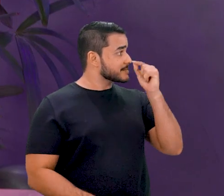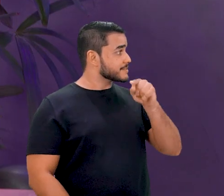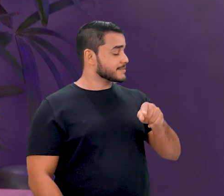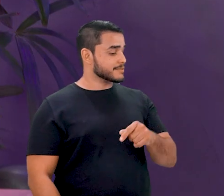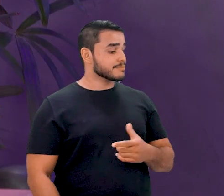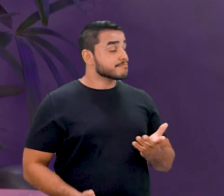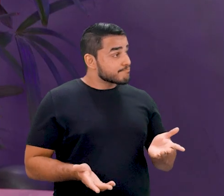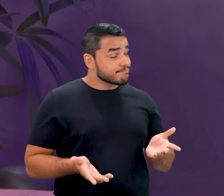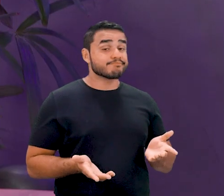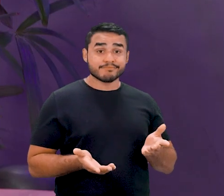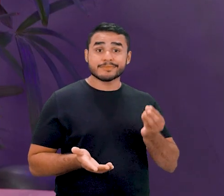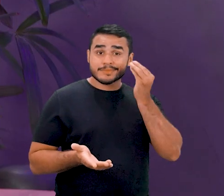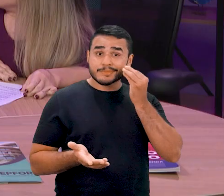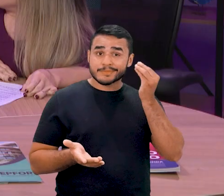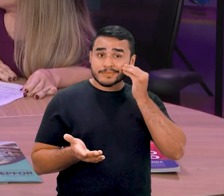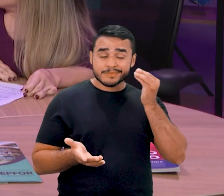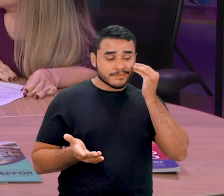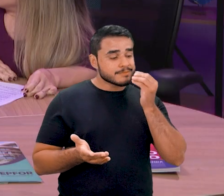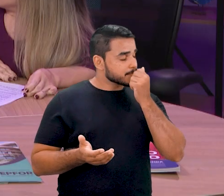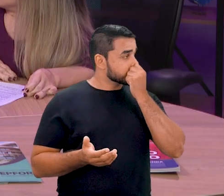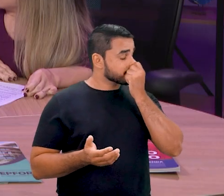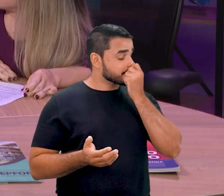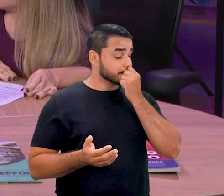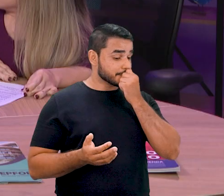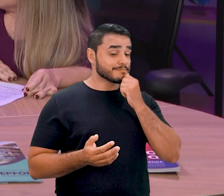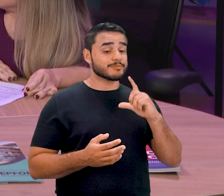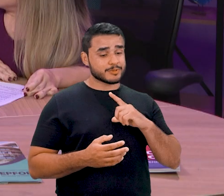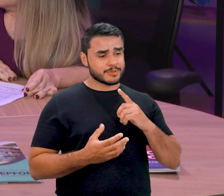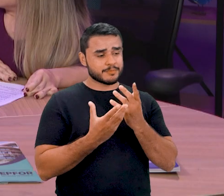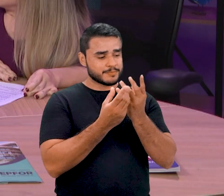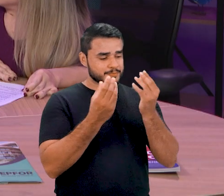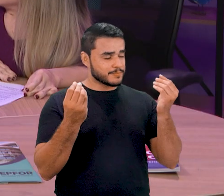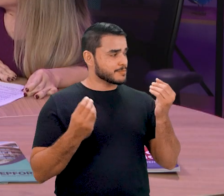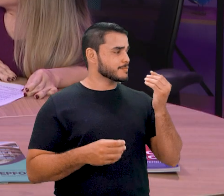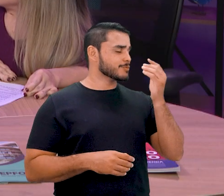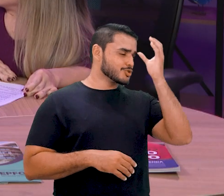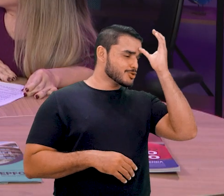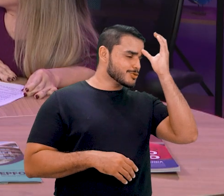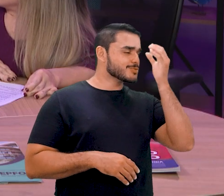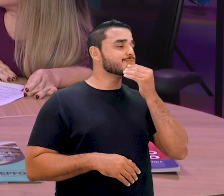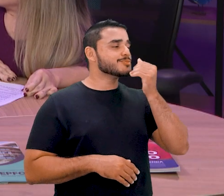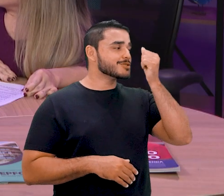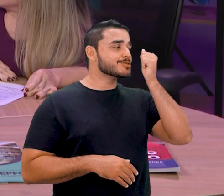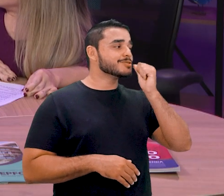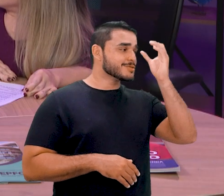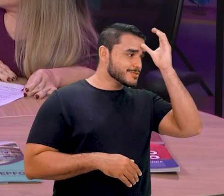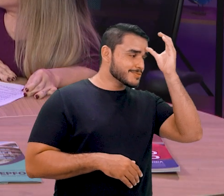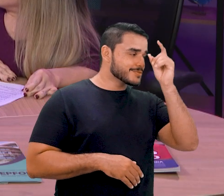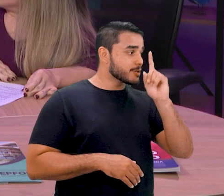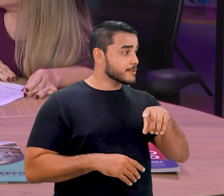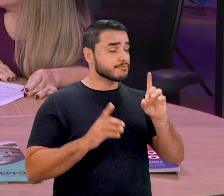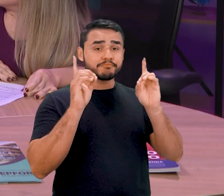ter feito, né? Isso. Então, assim, ela tem muitos titios e titias com deficiência. Ela trata